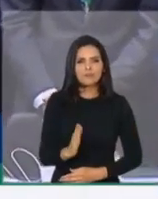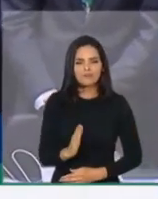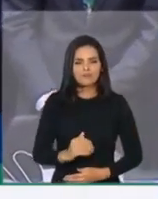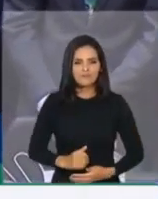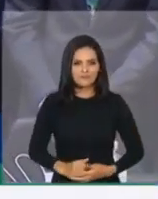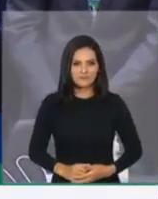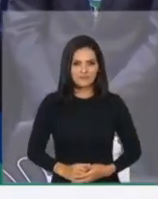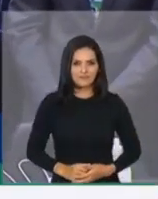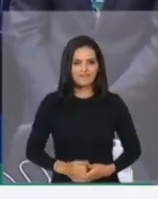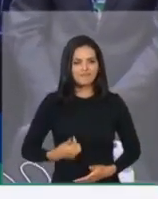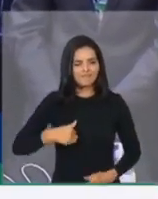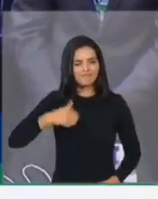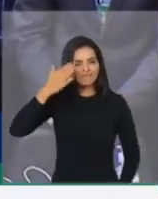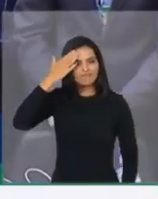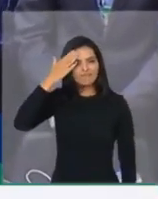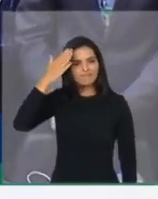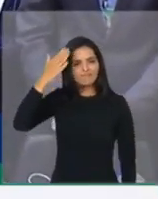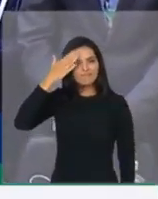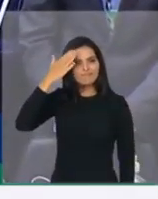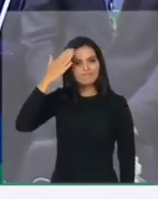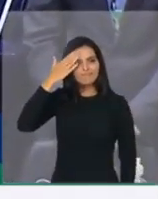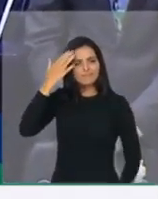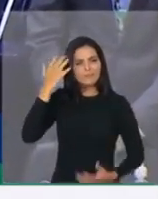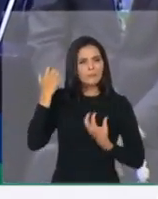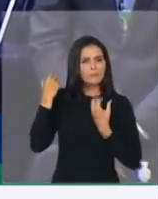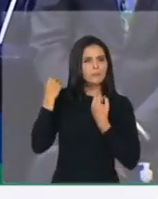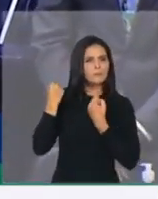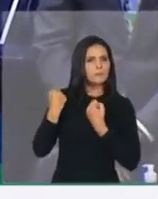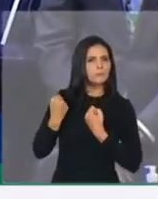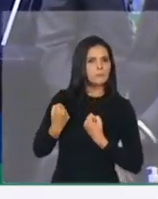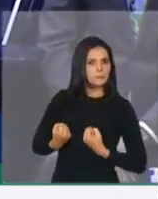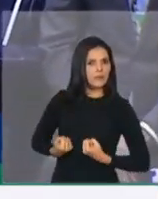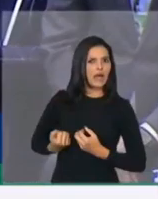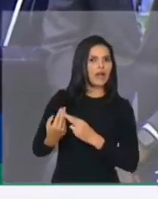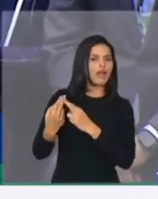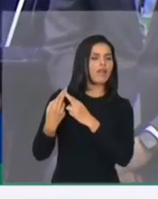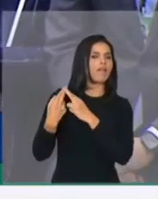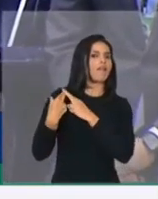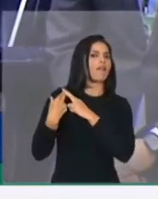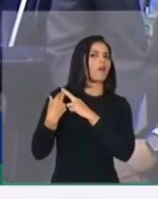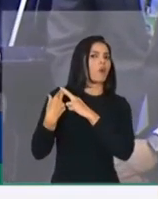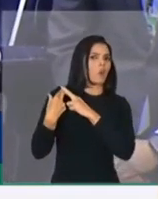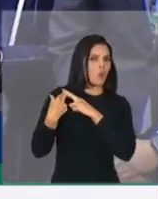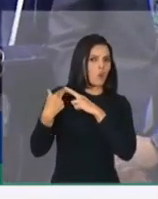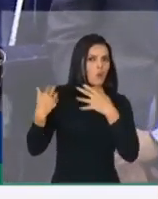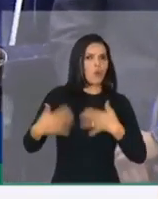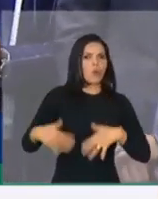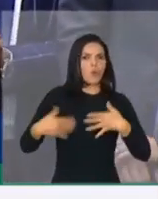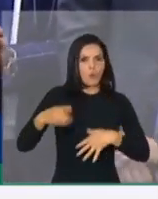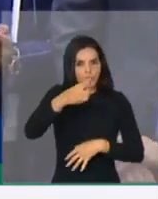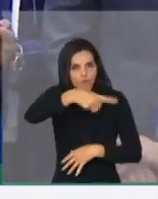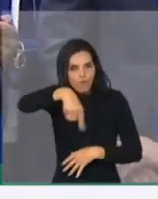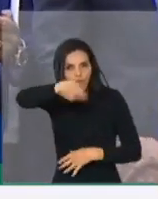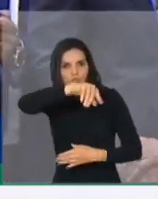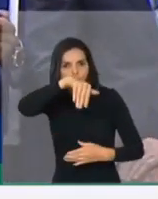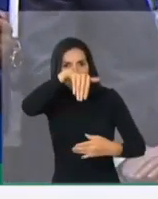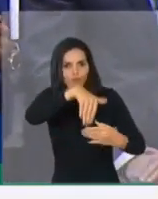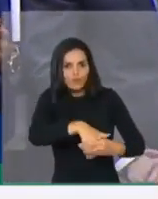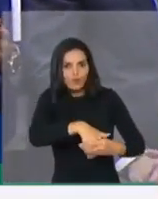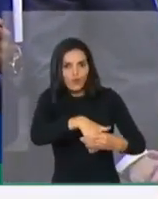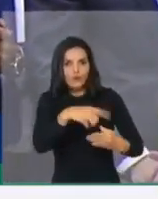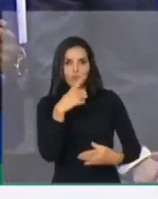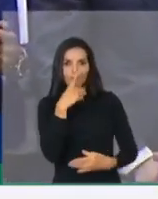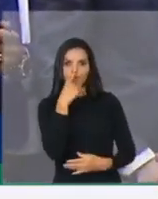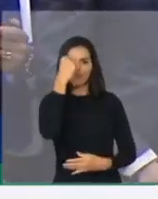Sei o peso e a dimensão da responsabilidade que Vossas Excelências acabam de me